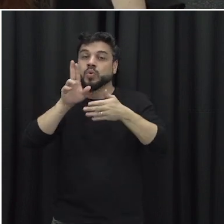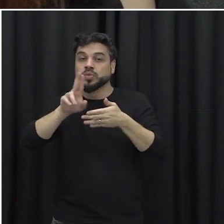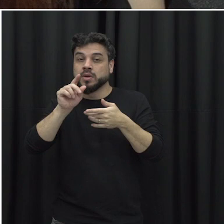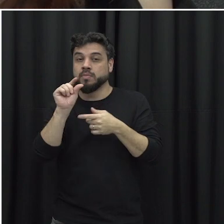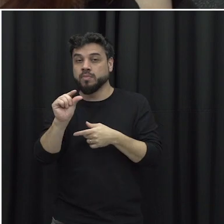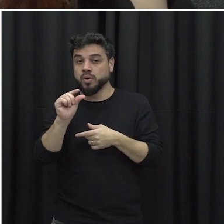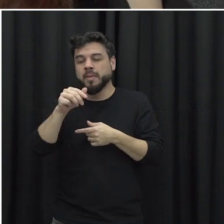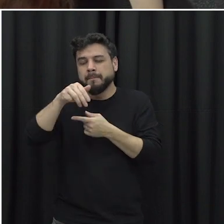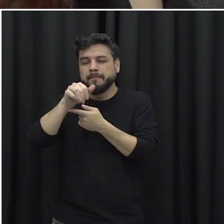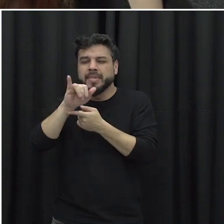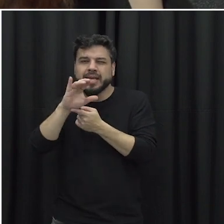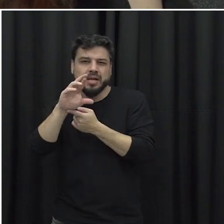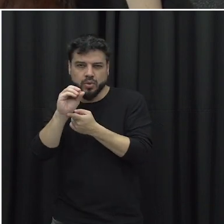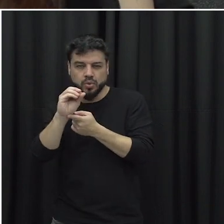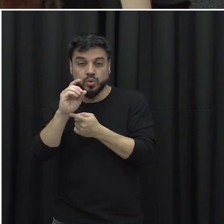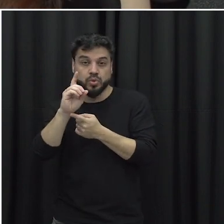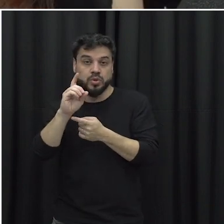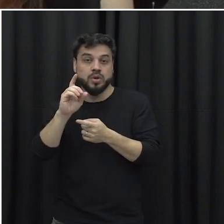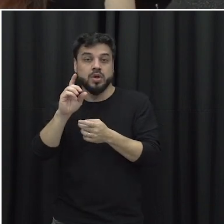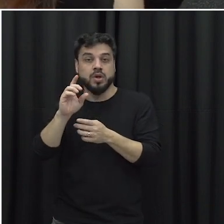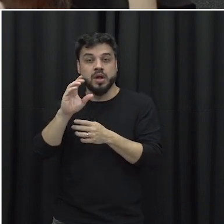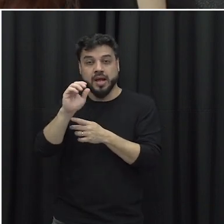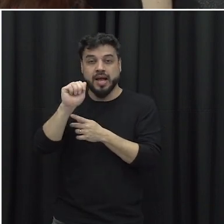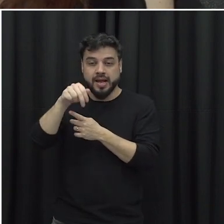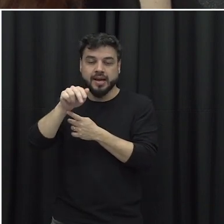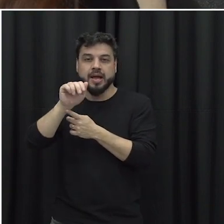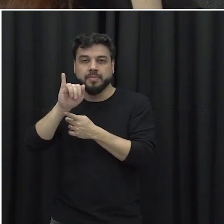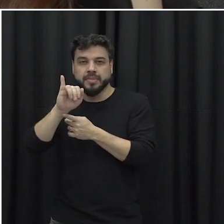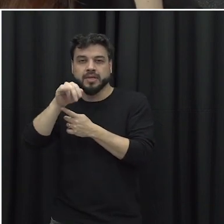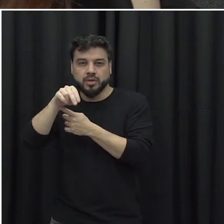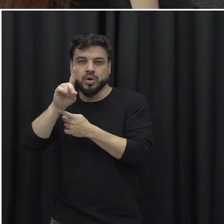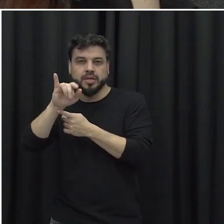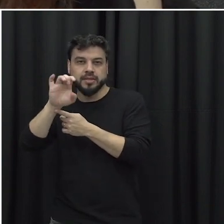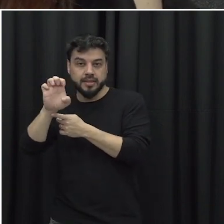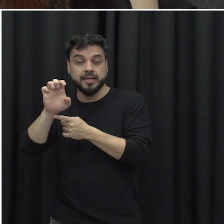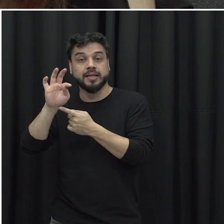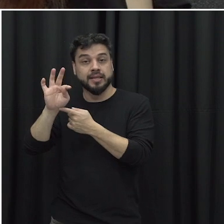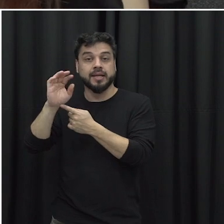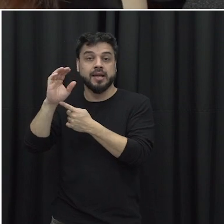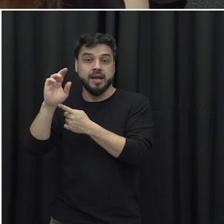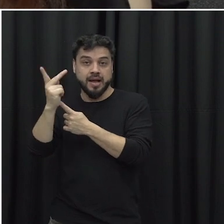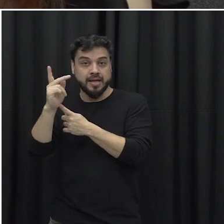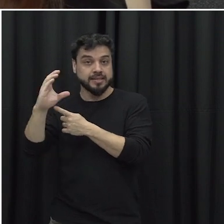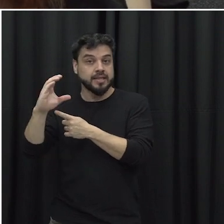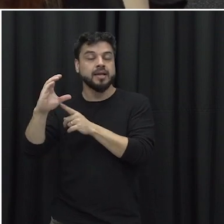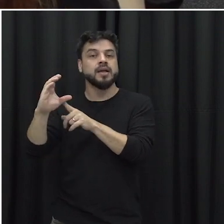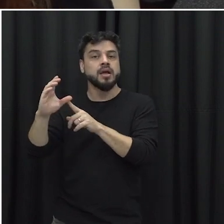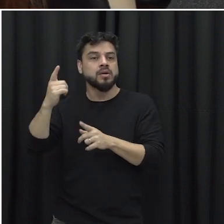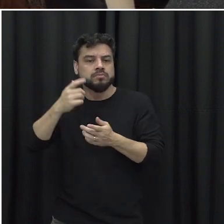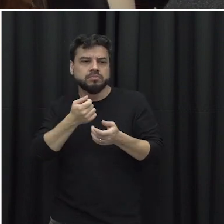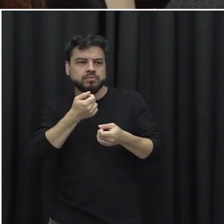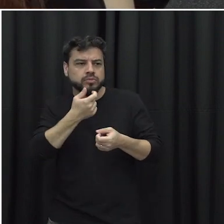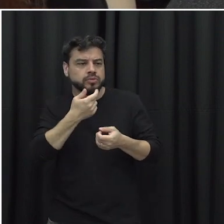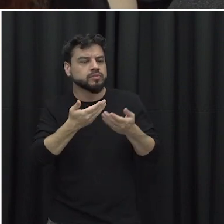ali de microdoses dos canabinoides, principalmente do canabinoide THC, né, a gente conseguiu que esse paciente tivesse